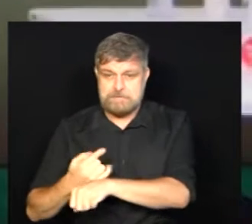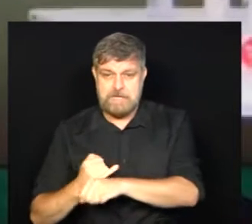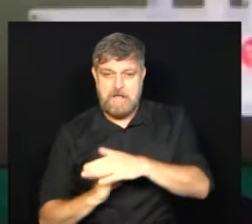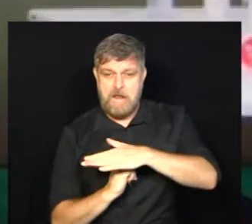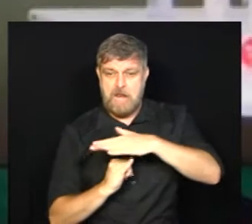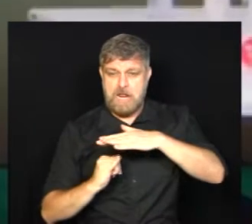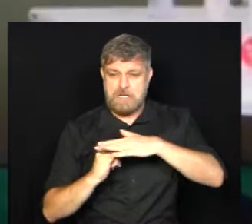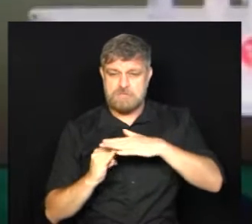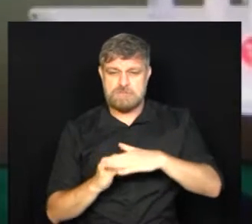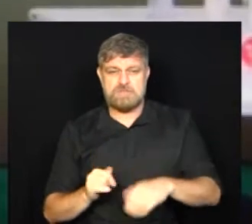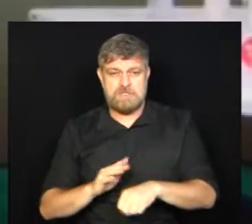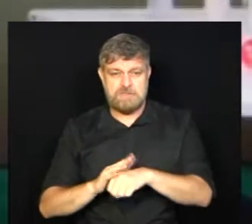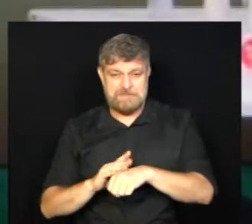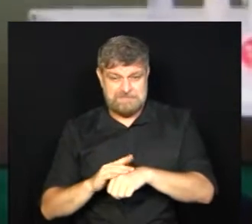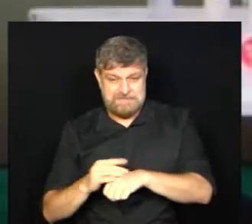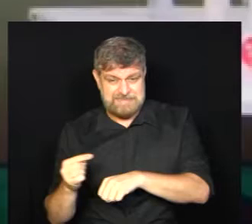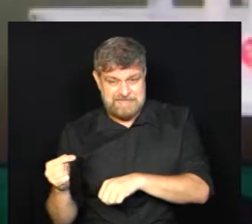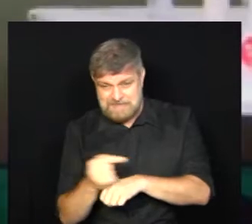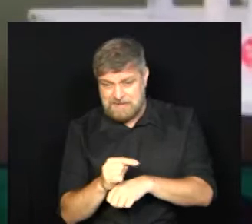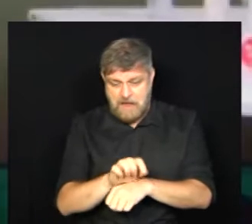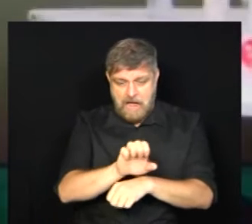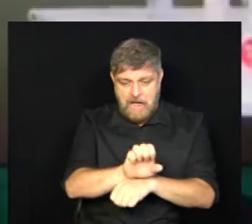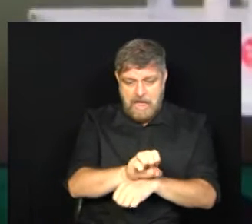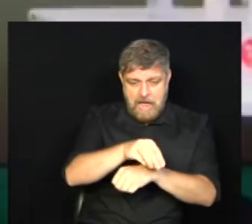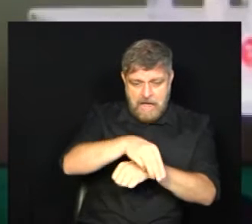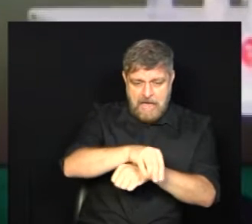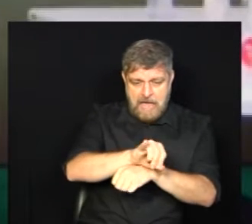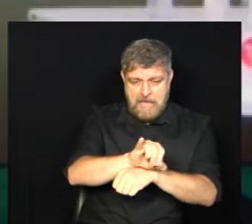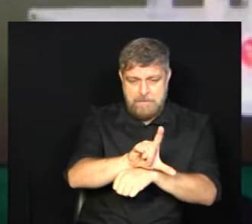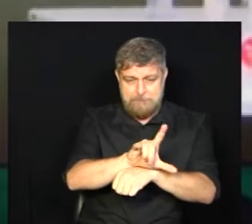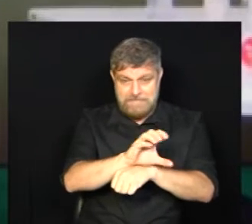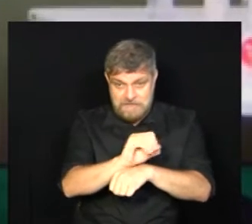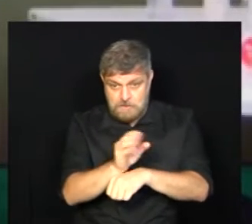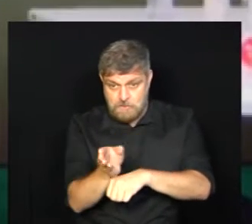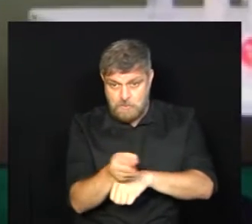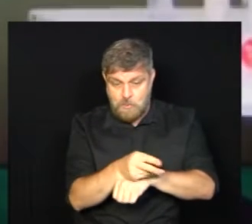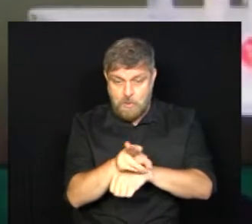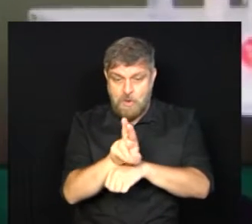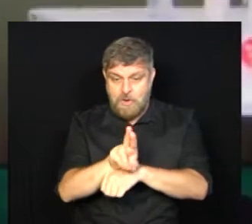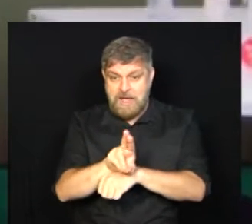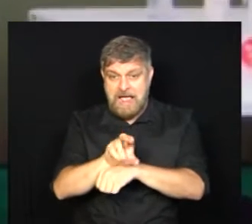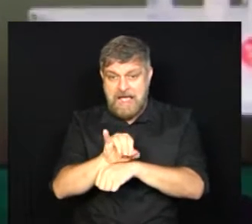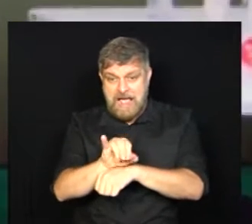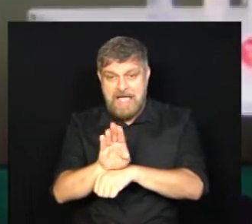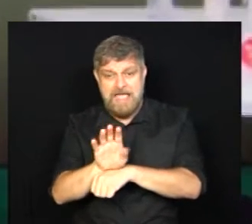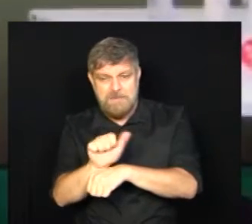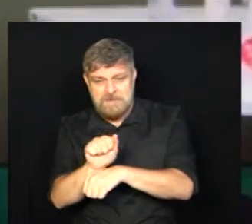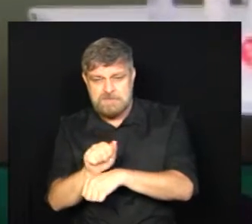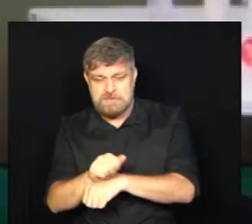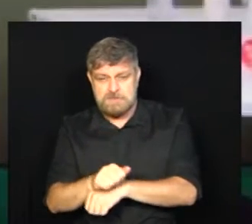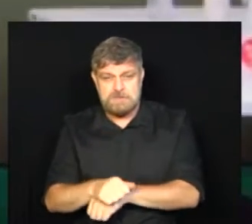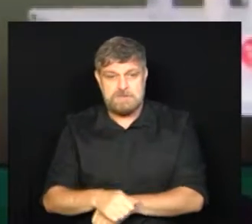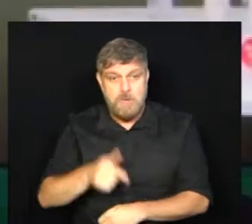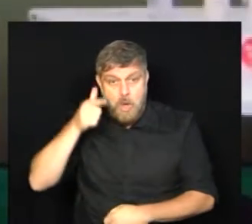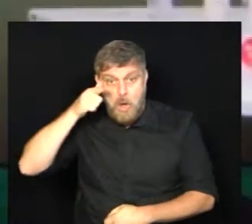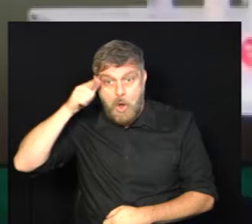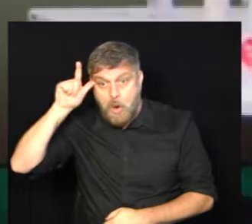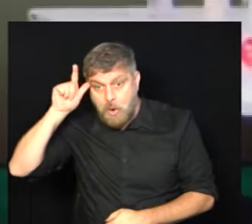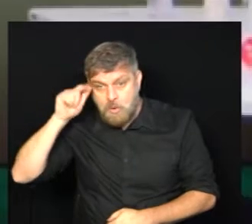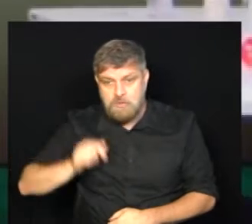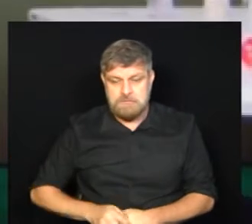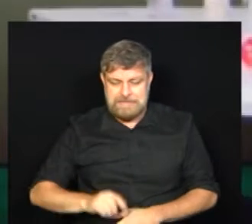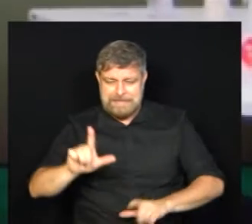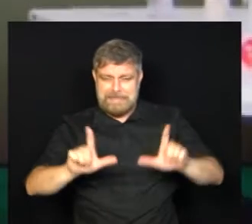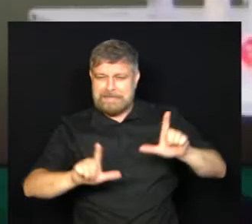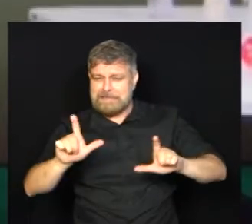de Infectologia Emílio Ribas. E ontem a gente teve essa vacinação aí em rede mundial, eu poderia dizer,